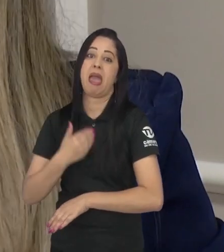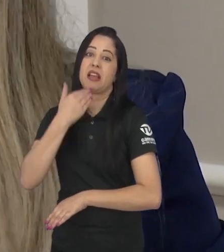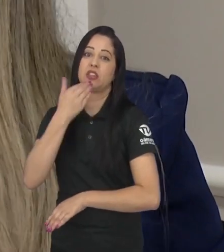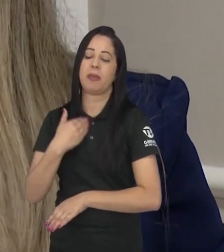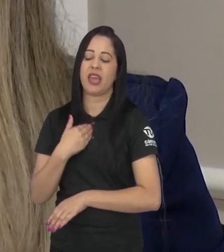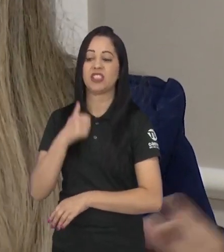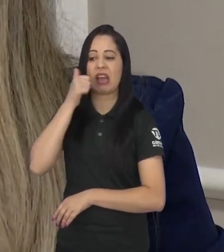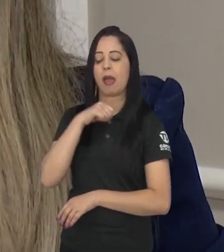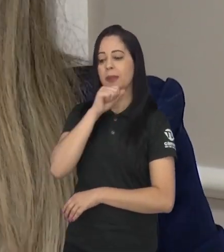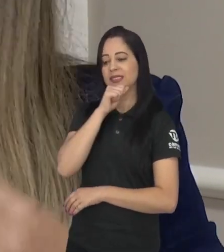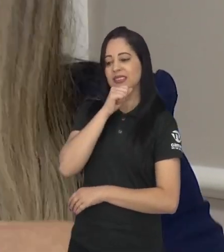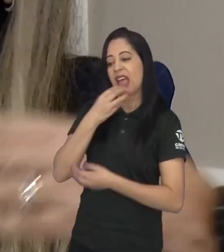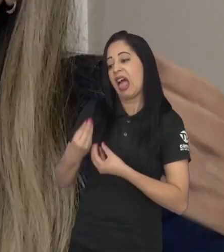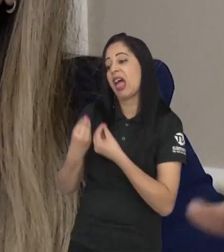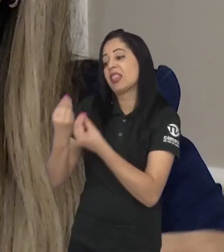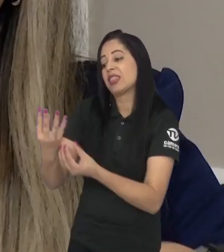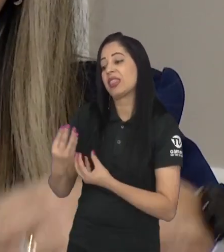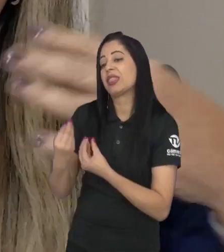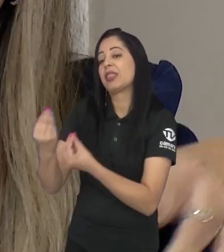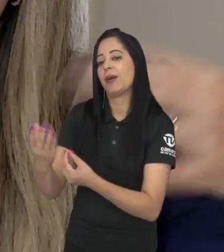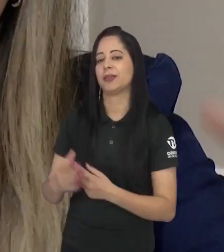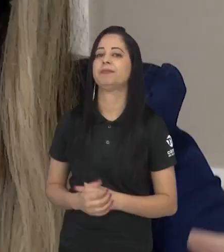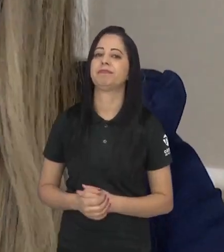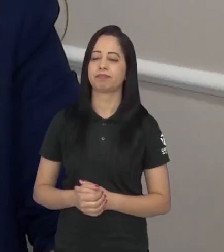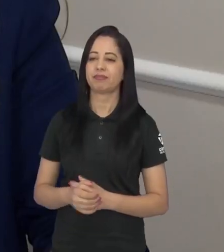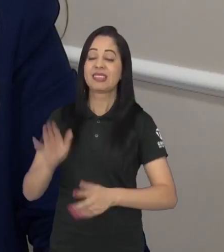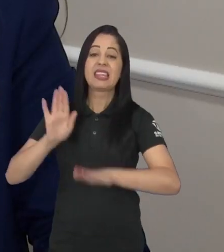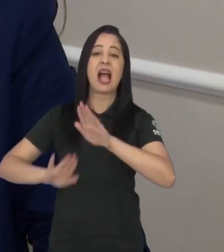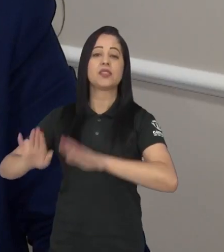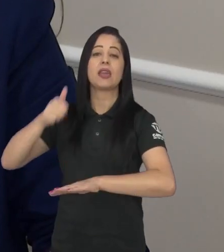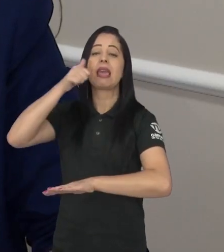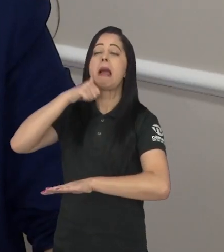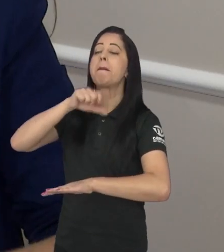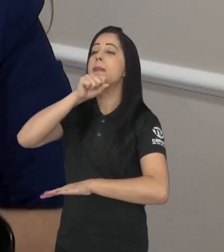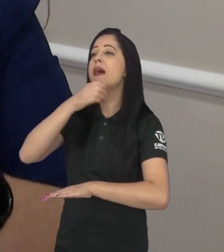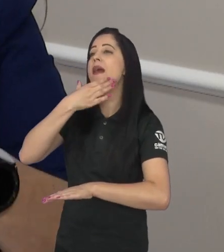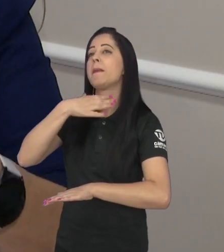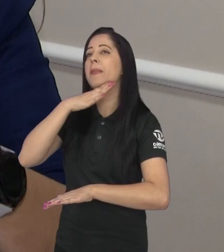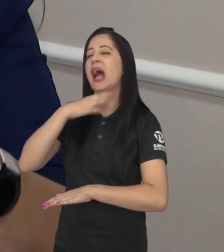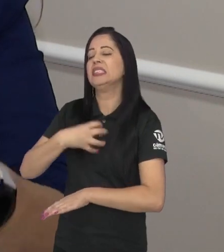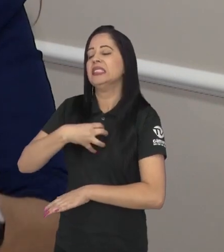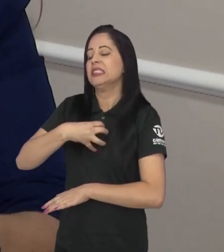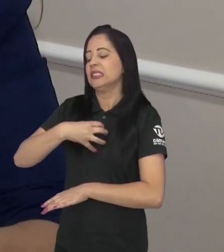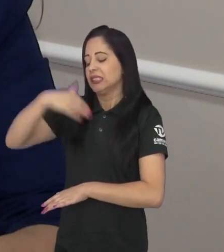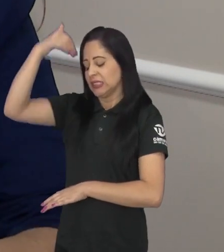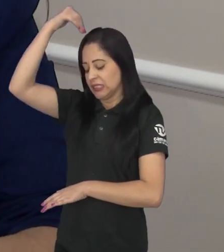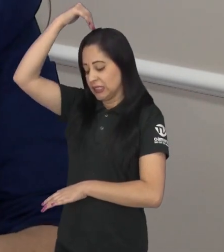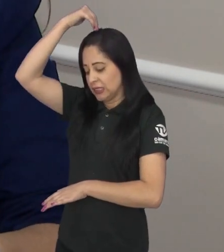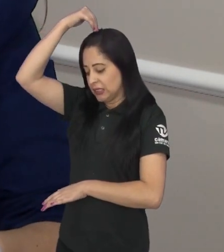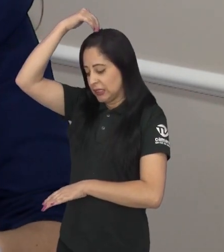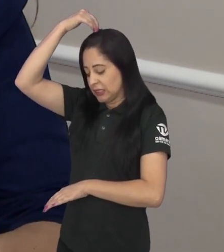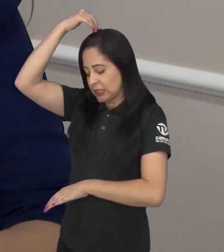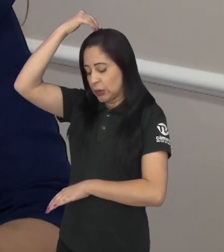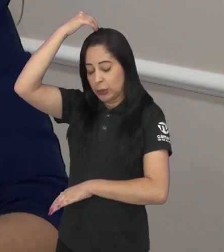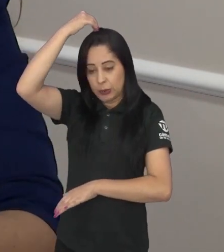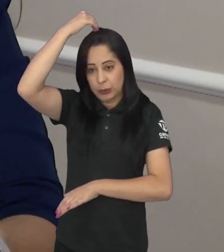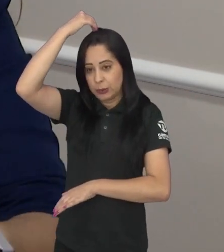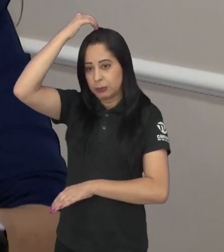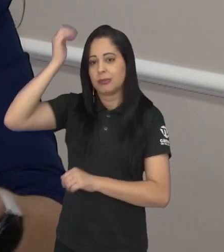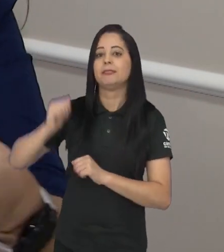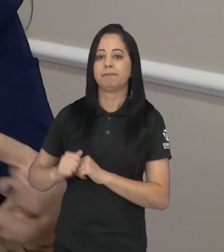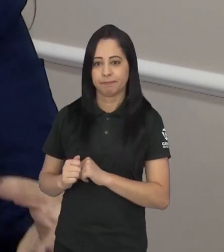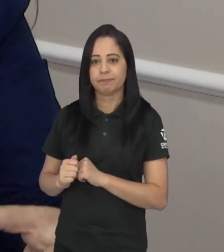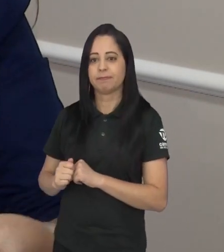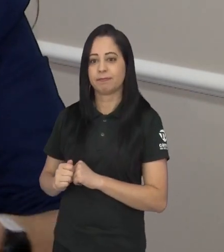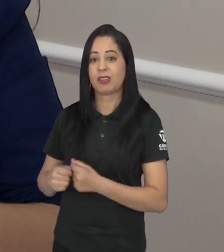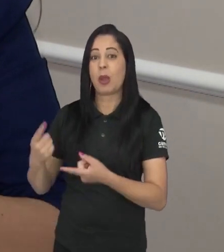culpa, pela falta de presença na rotina deles. Esse sentimento de culpa, é um curativo, né? Os pais, na verdade,